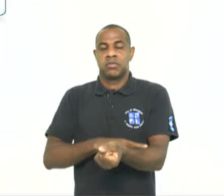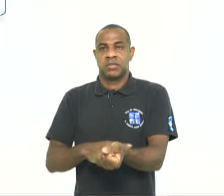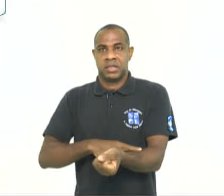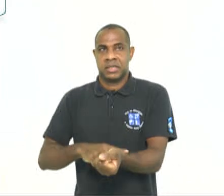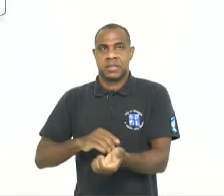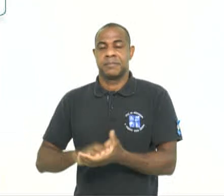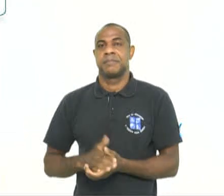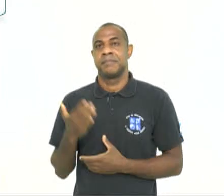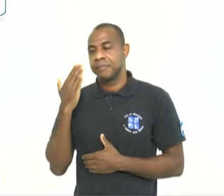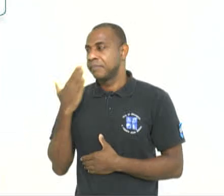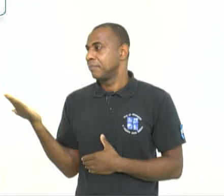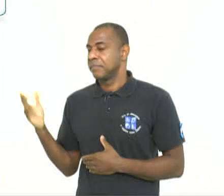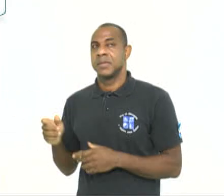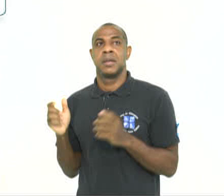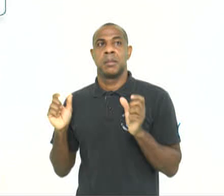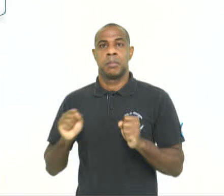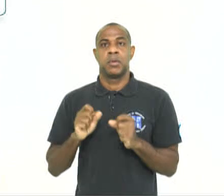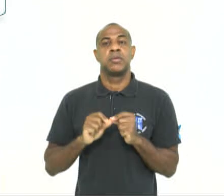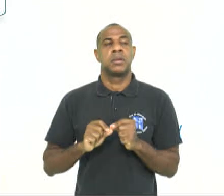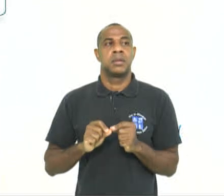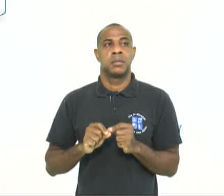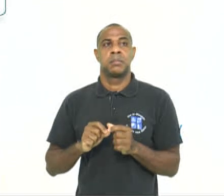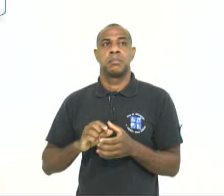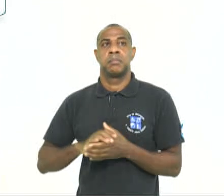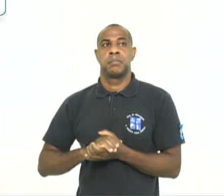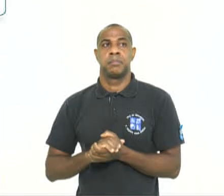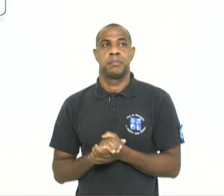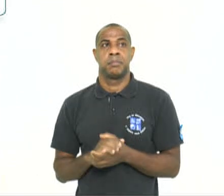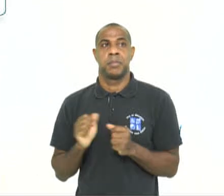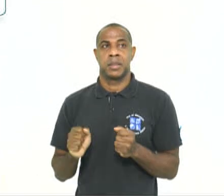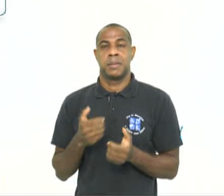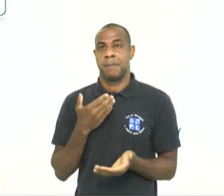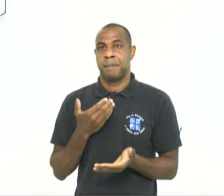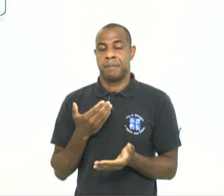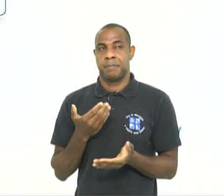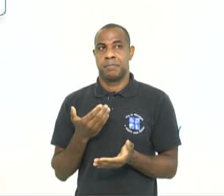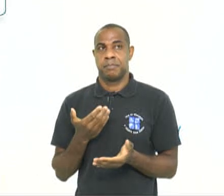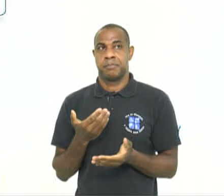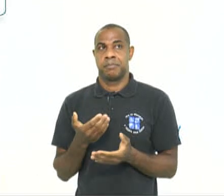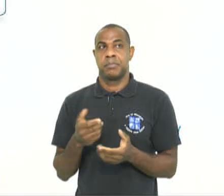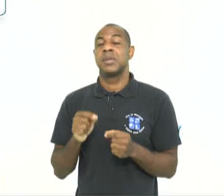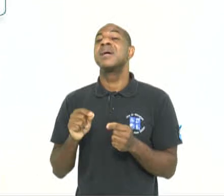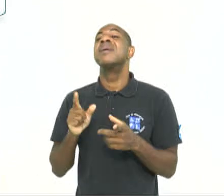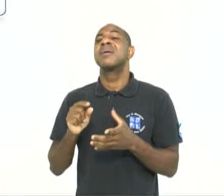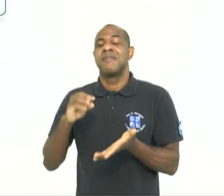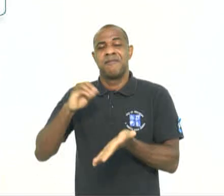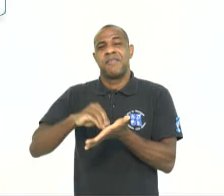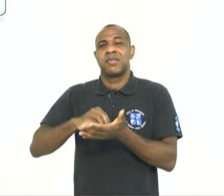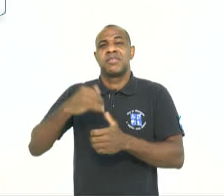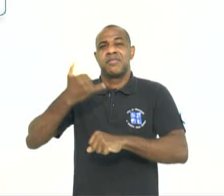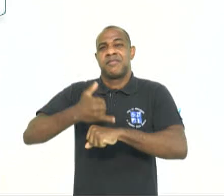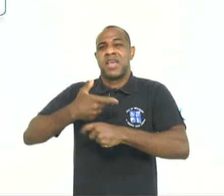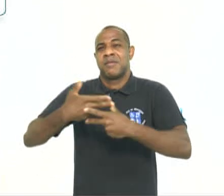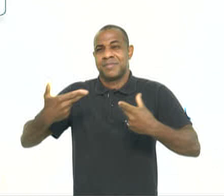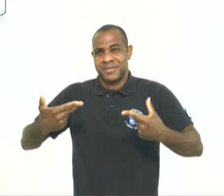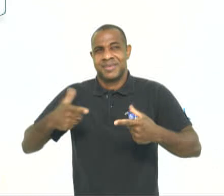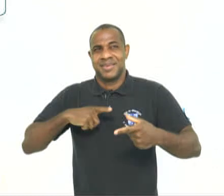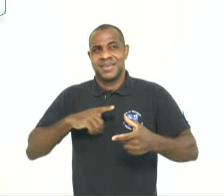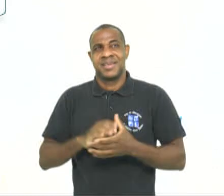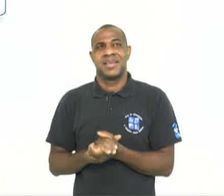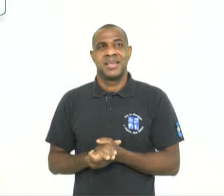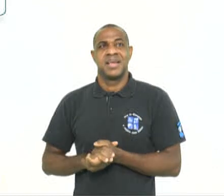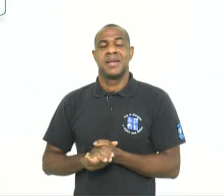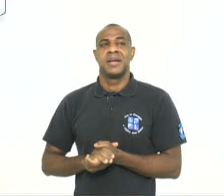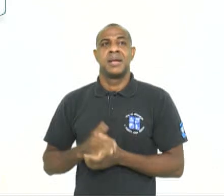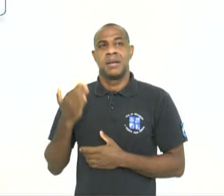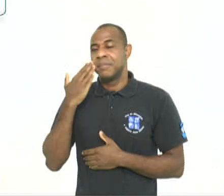quantidade. Ela vai poder ser desencadeada, como eu falei ali, pela carência de ferro, que é a anemia carencial chamada